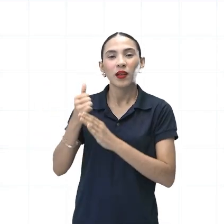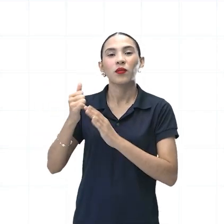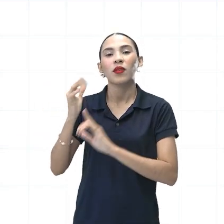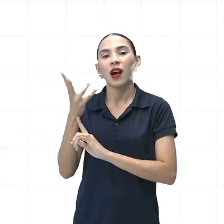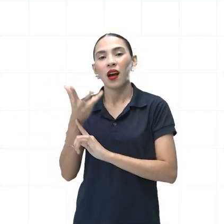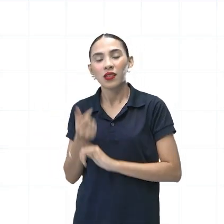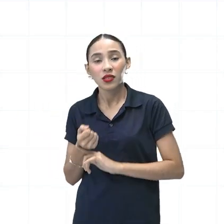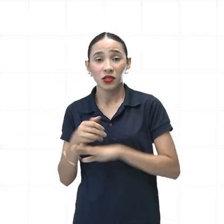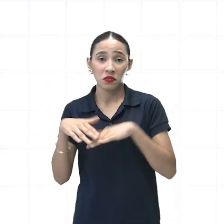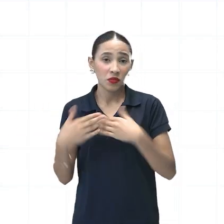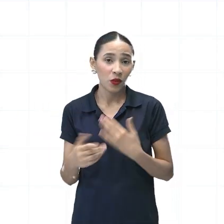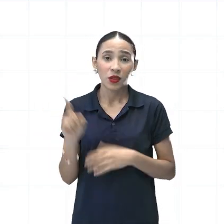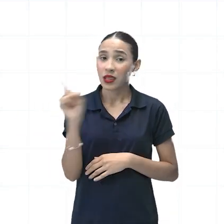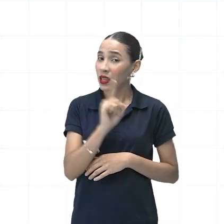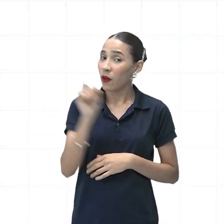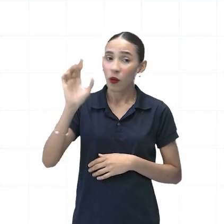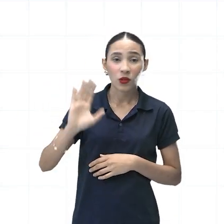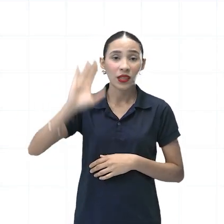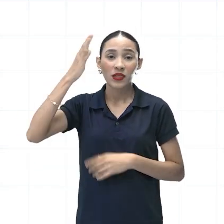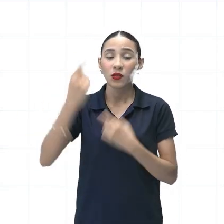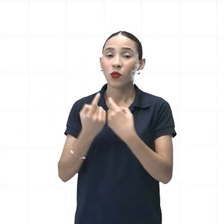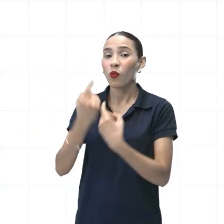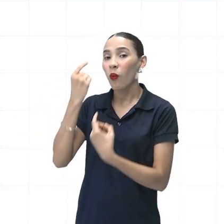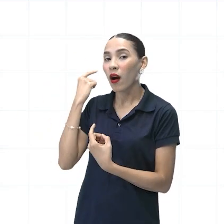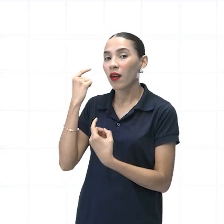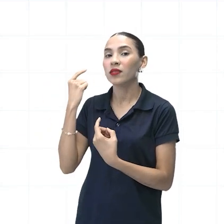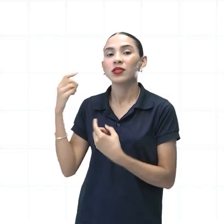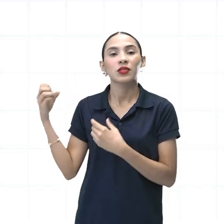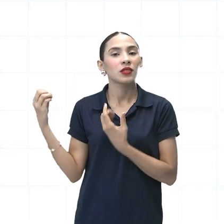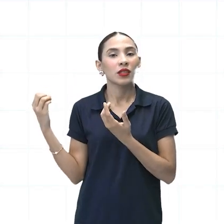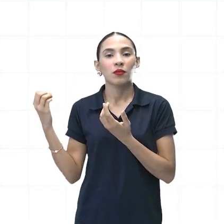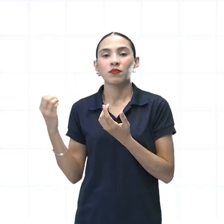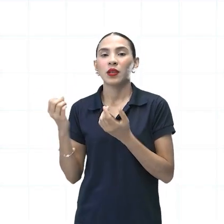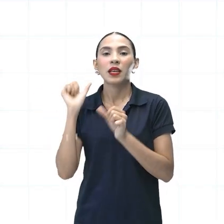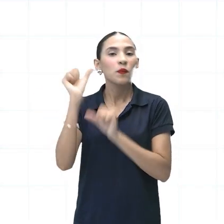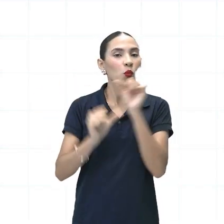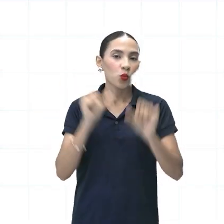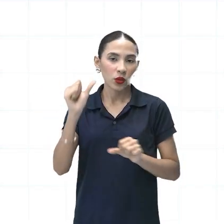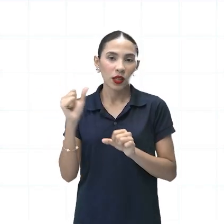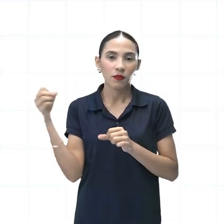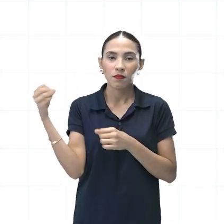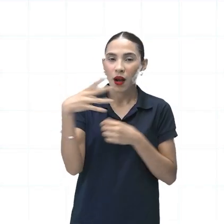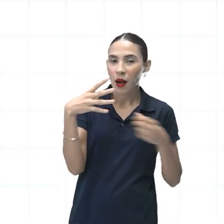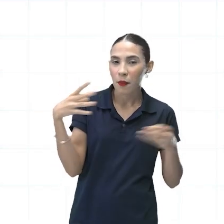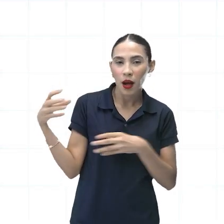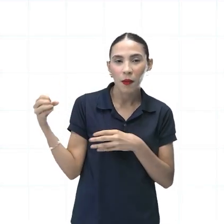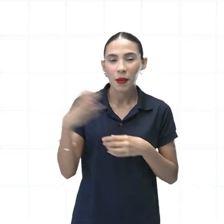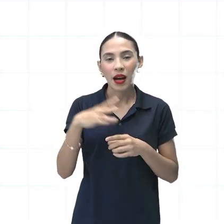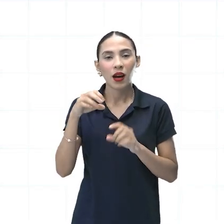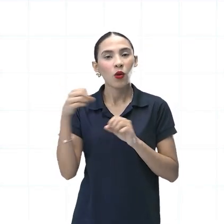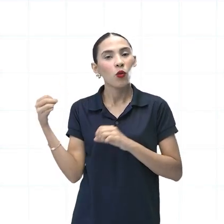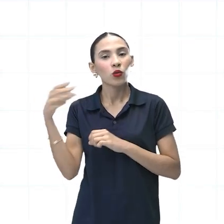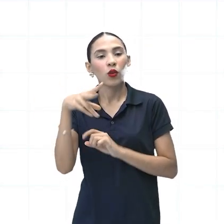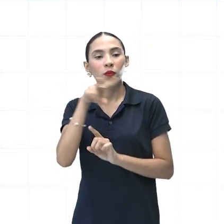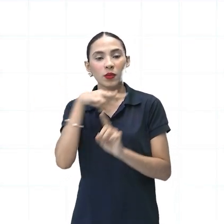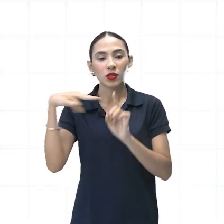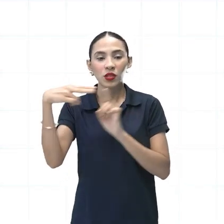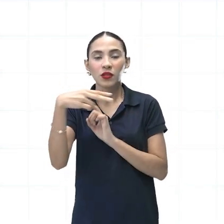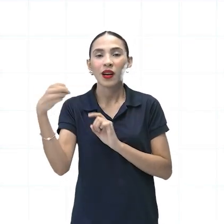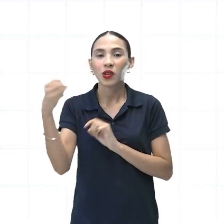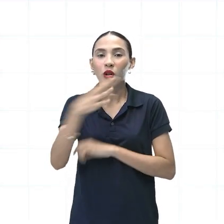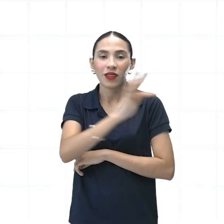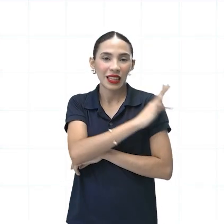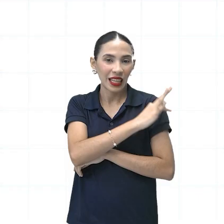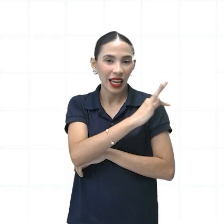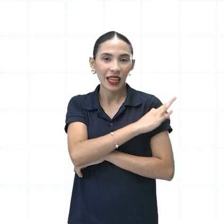vanguarda? Algo que não acontecia e que eles estão inovando a partir daquele momento. É um novo olhar através da arte.